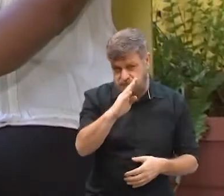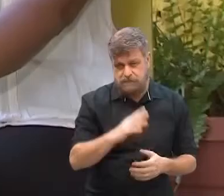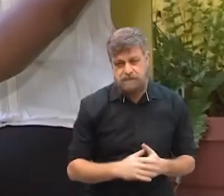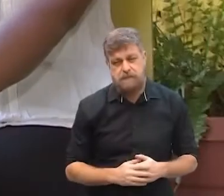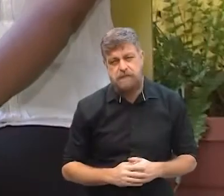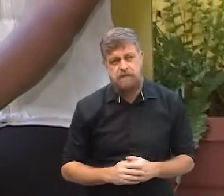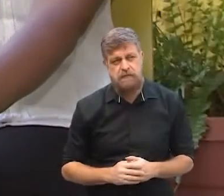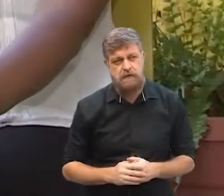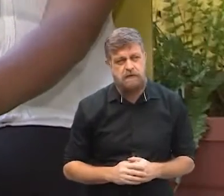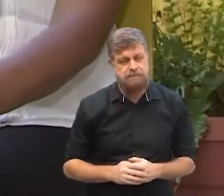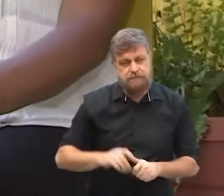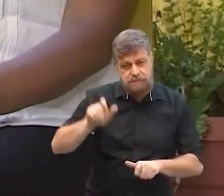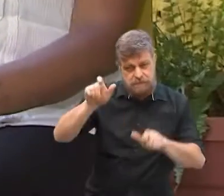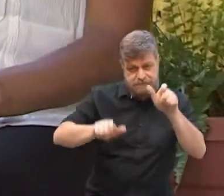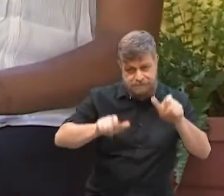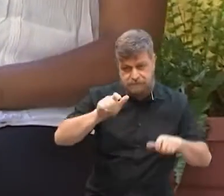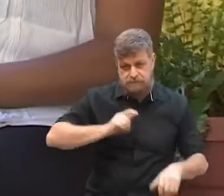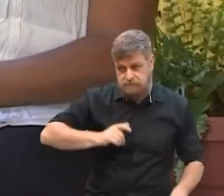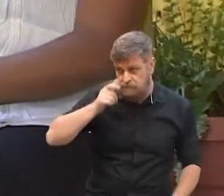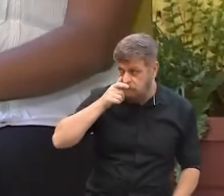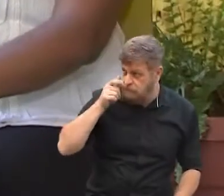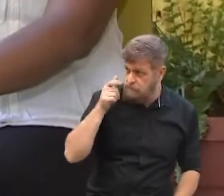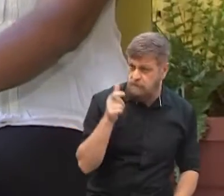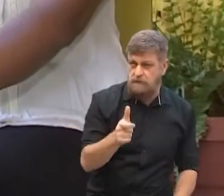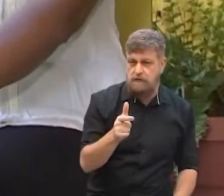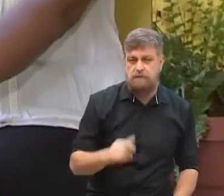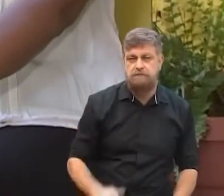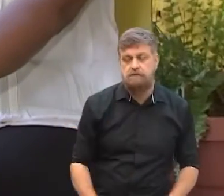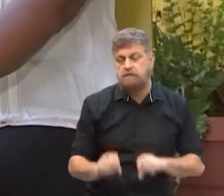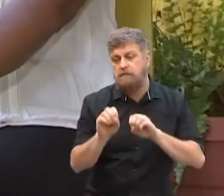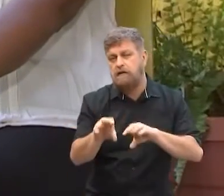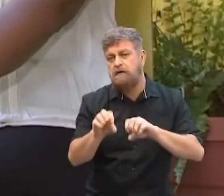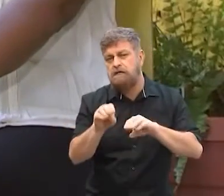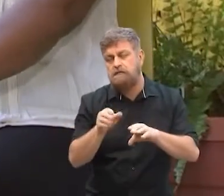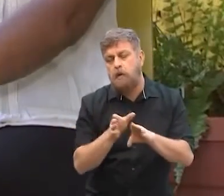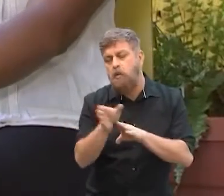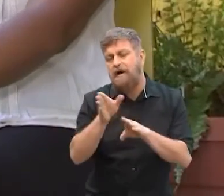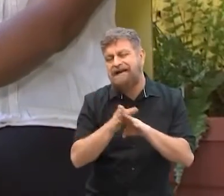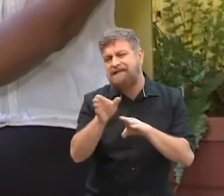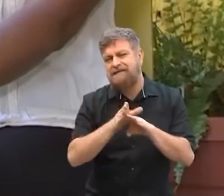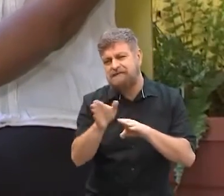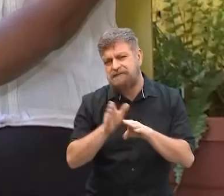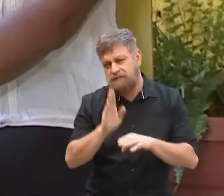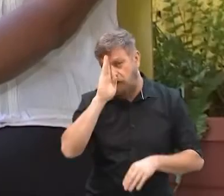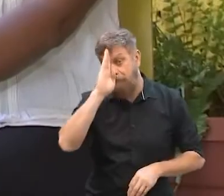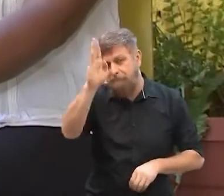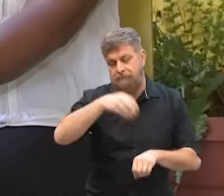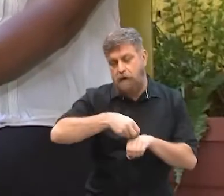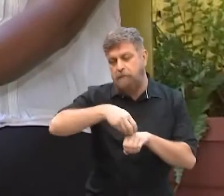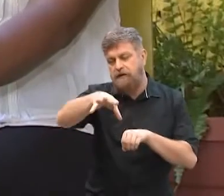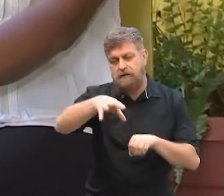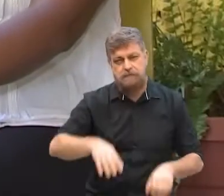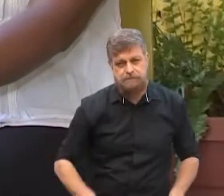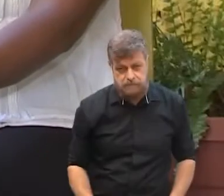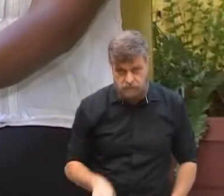Entendi. E pro pessoal que tem interesse, de repente, qual a principal orientação, quais as principais dicas que você passa?